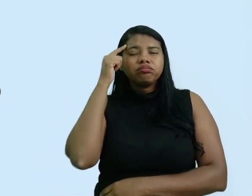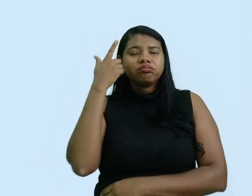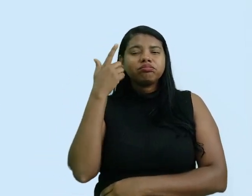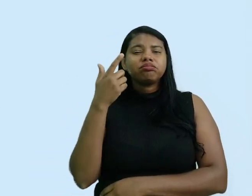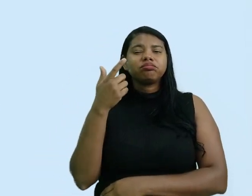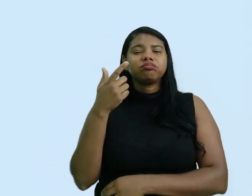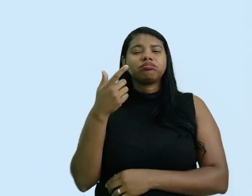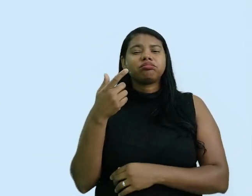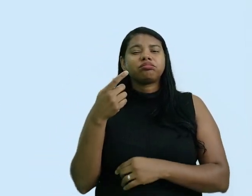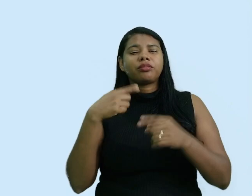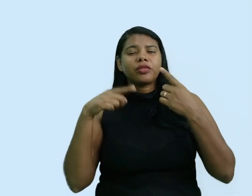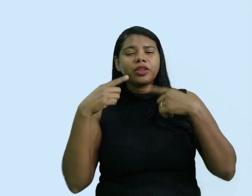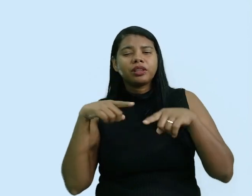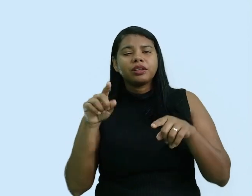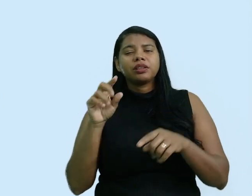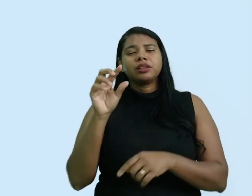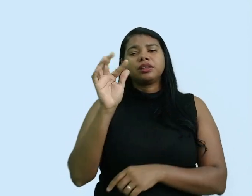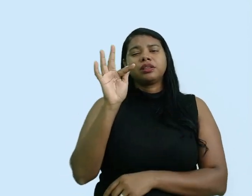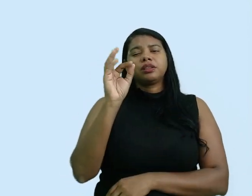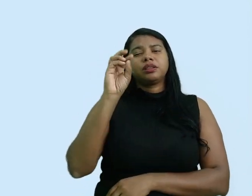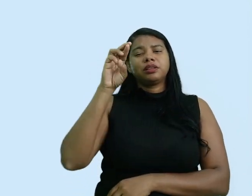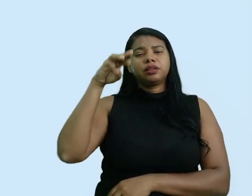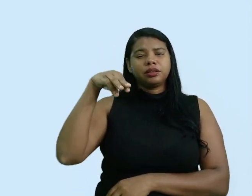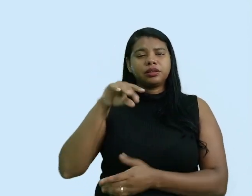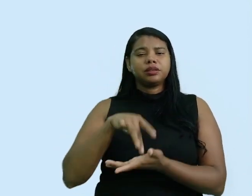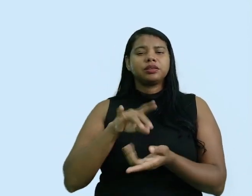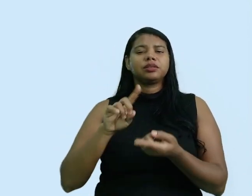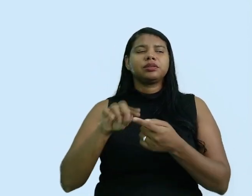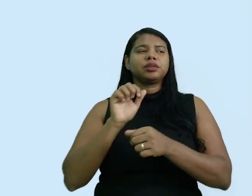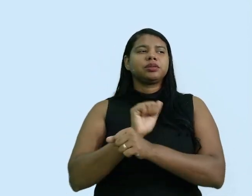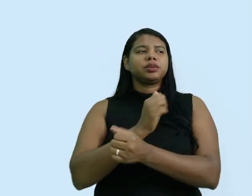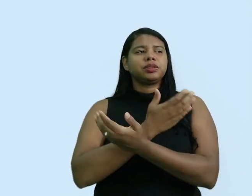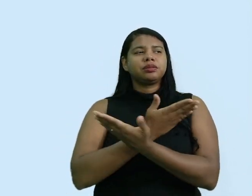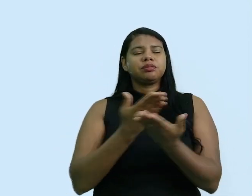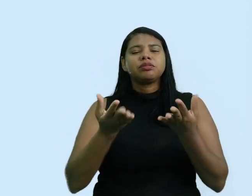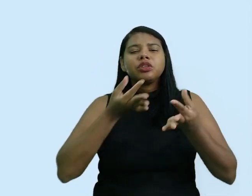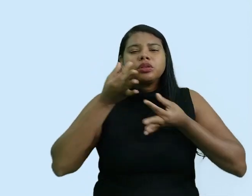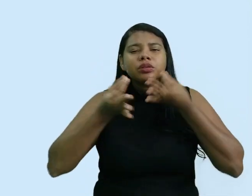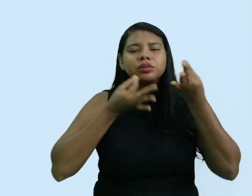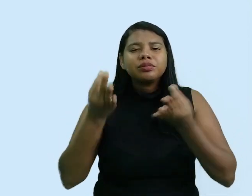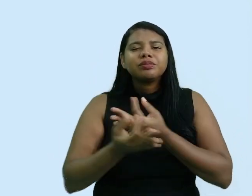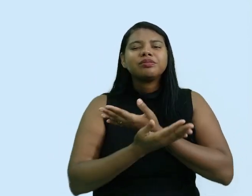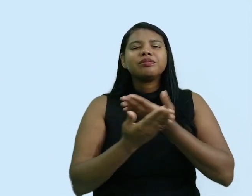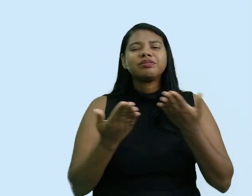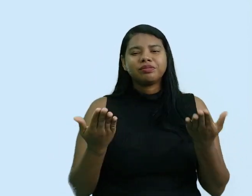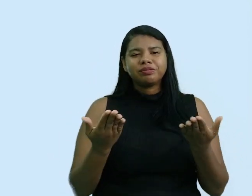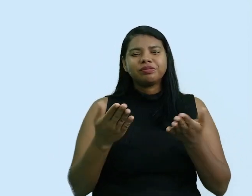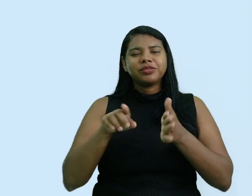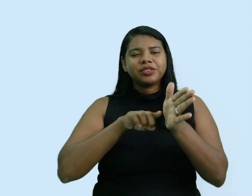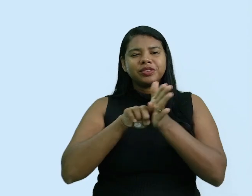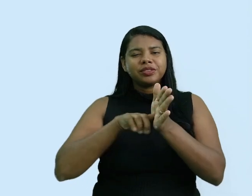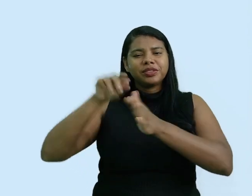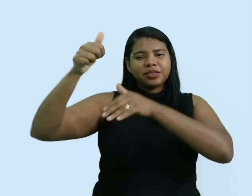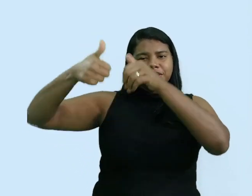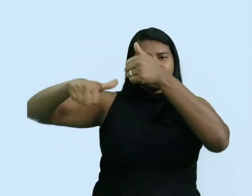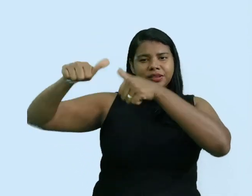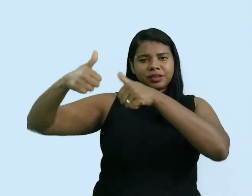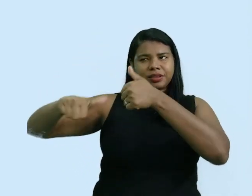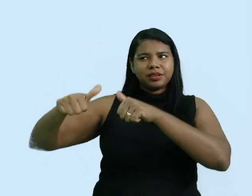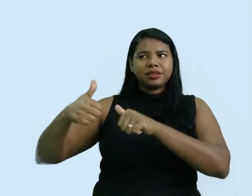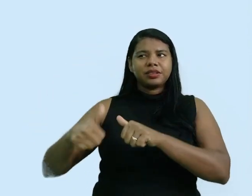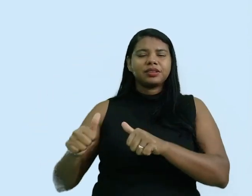discutida no nosso fórum, tá, da competência, e eu aguardo vocês lá, com a opinião de vocês. sobre essa investigação e análise de acidentes e